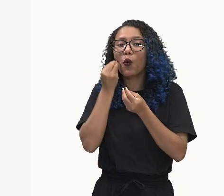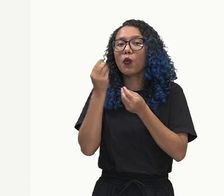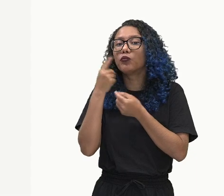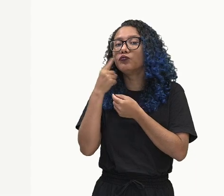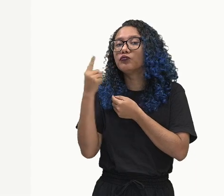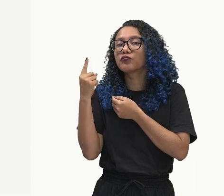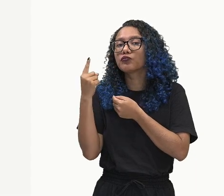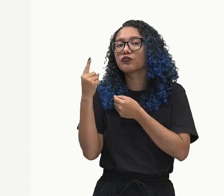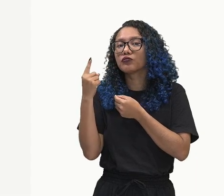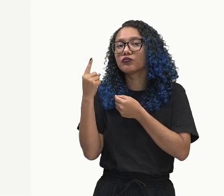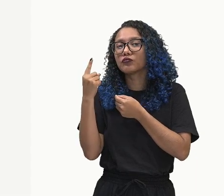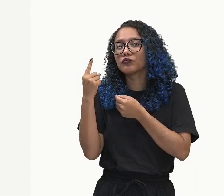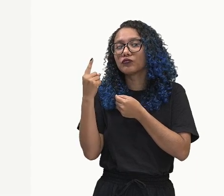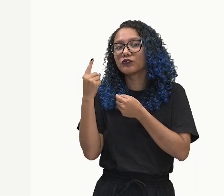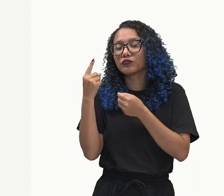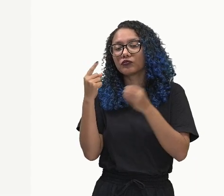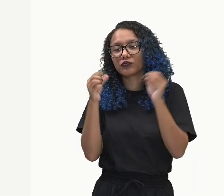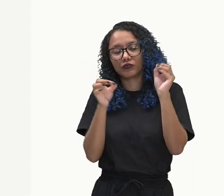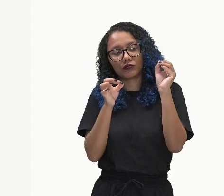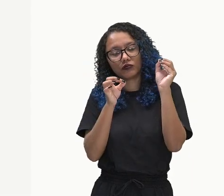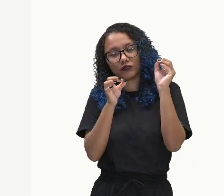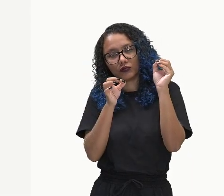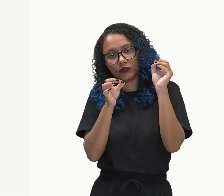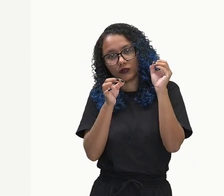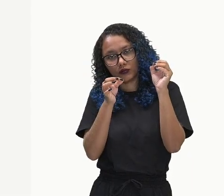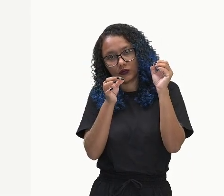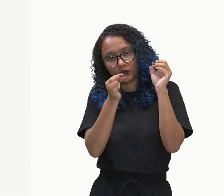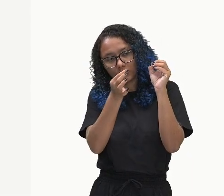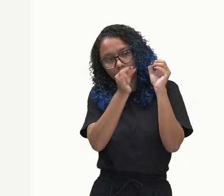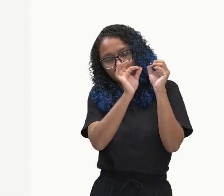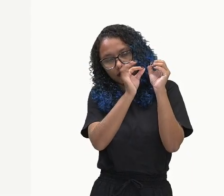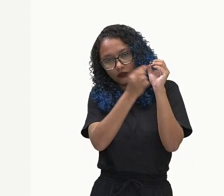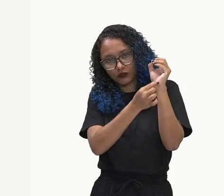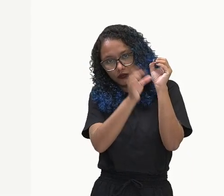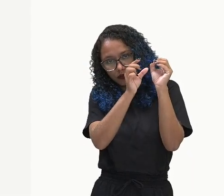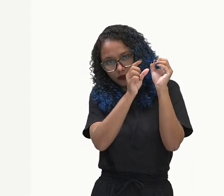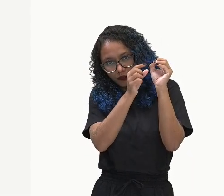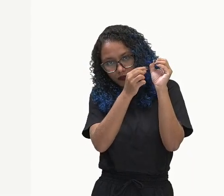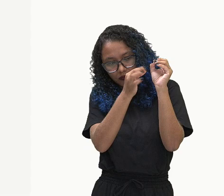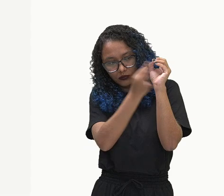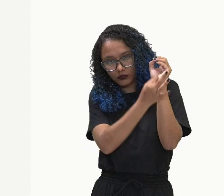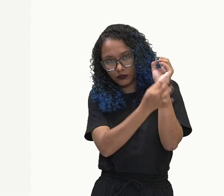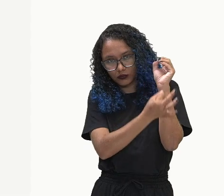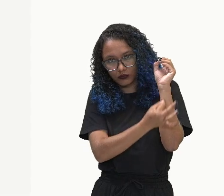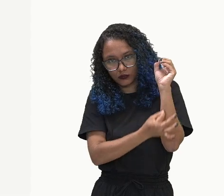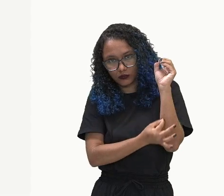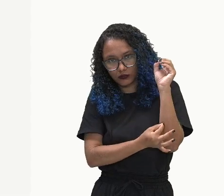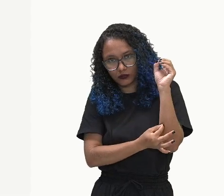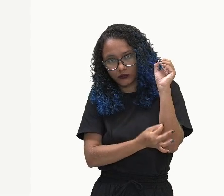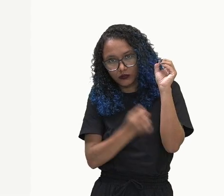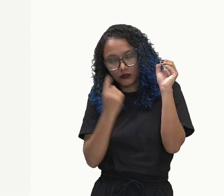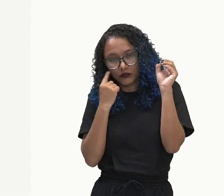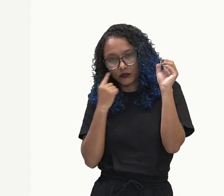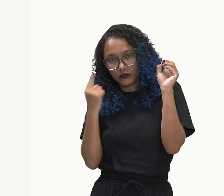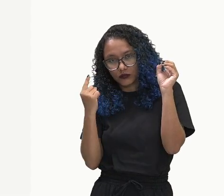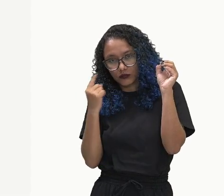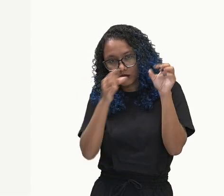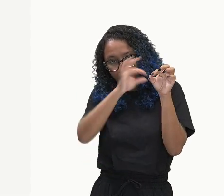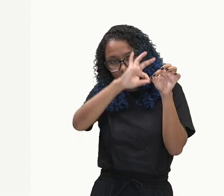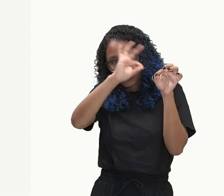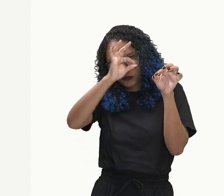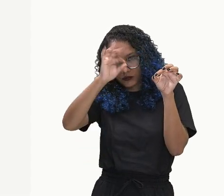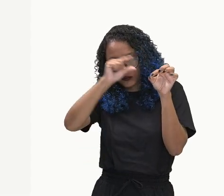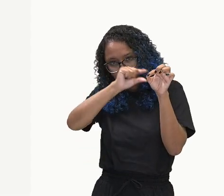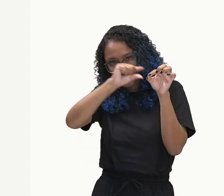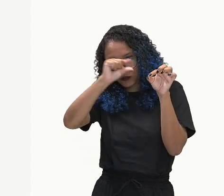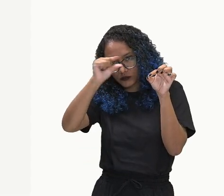isso durante o ciclo menstrual, e mais ou menos na região mediana dele é que há